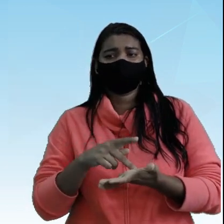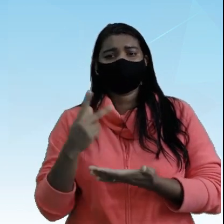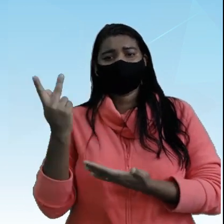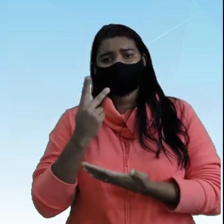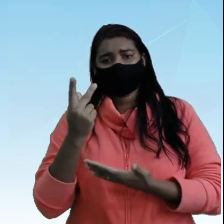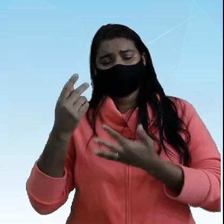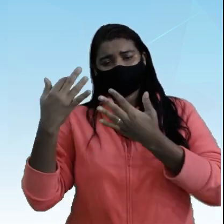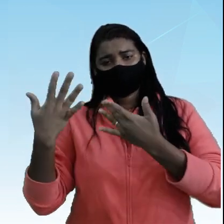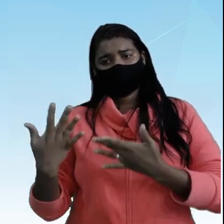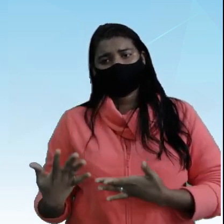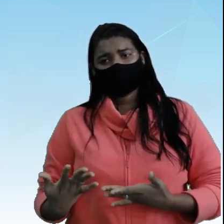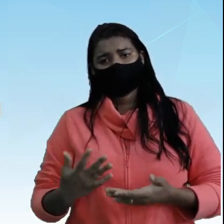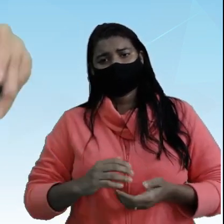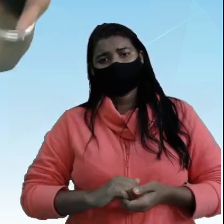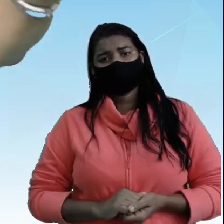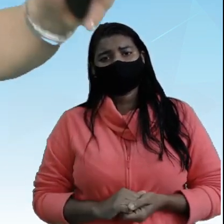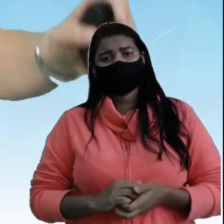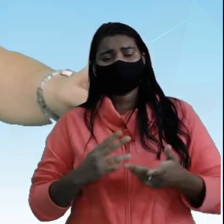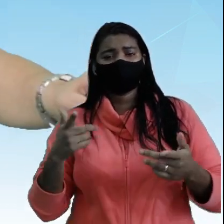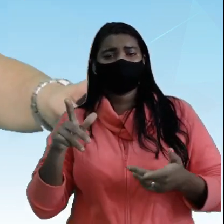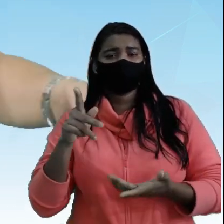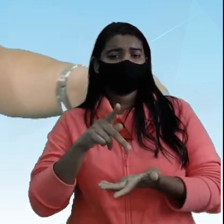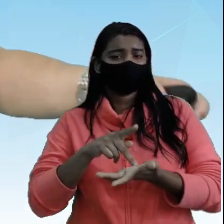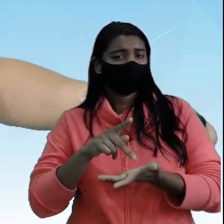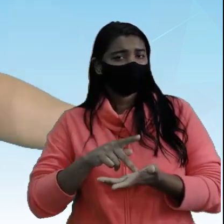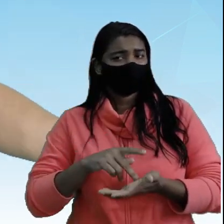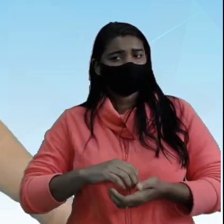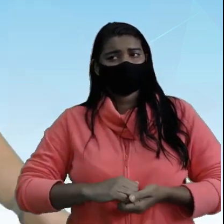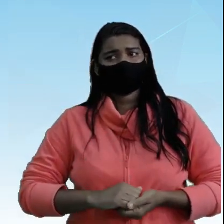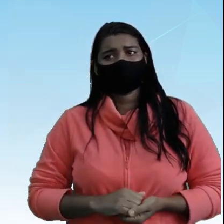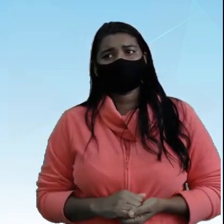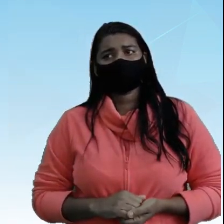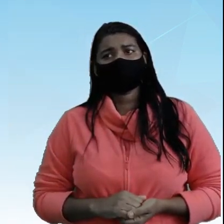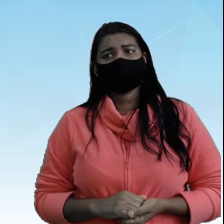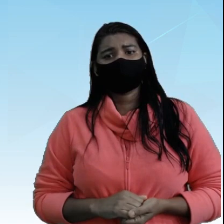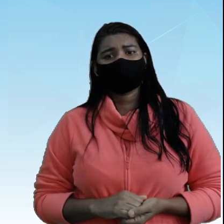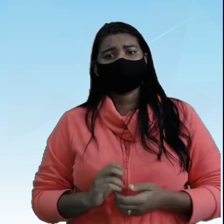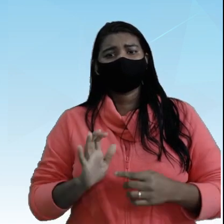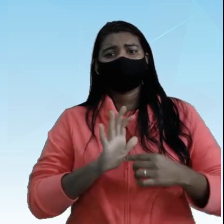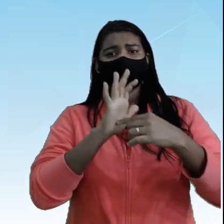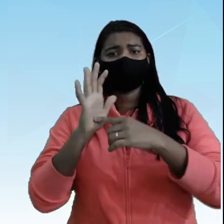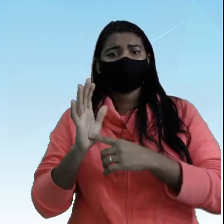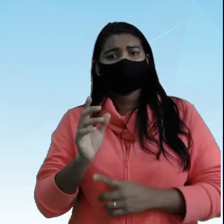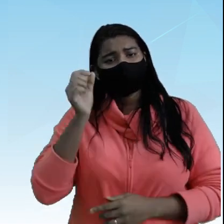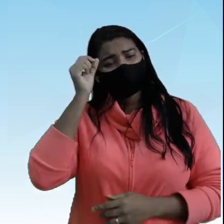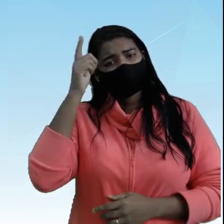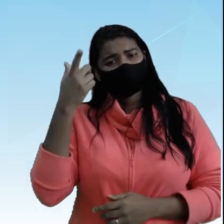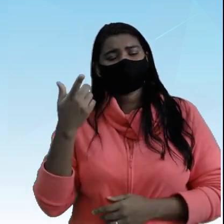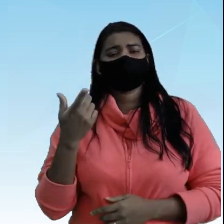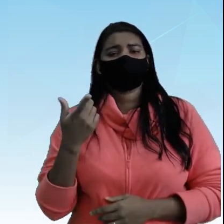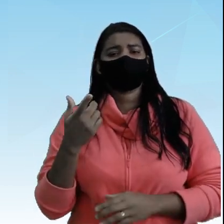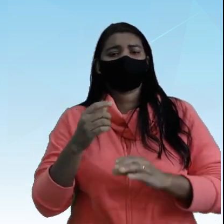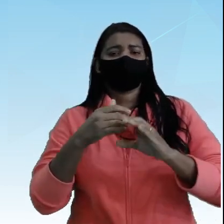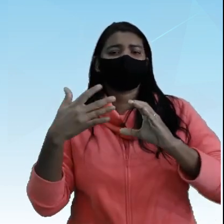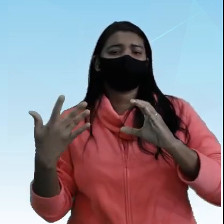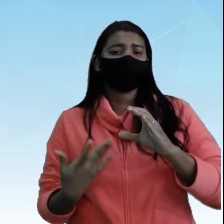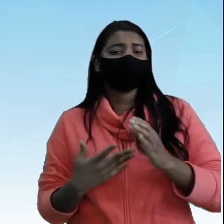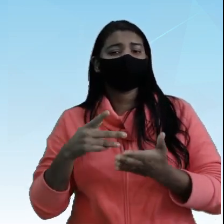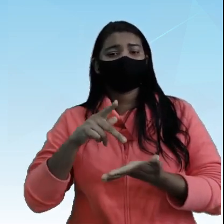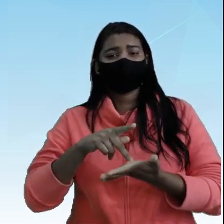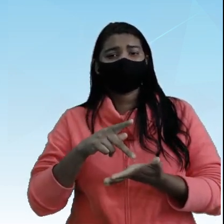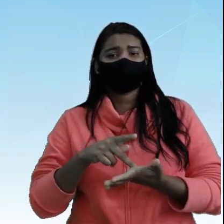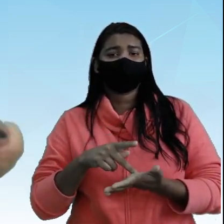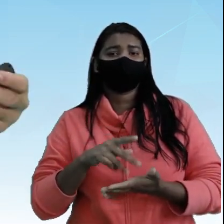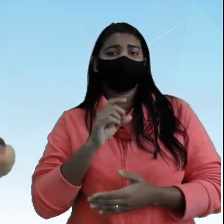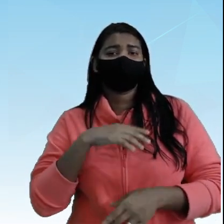estão falando sobre que algo não é verdadeiro, mas a mentira carrega uma ideia de mau caráter, a inverdade de um